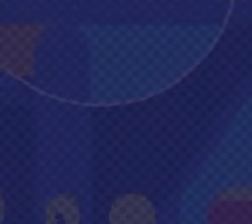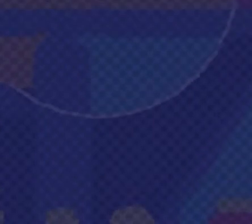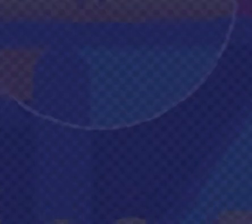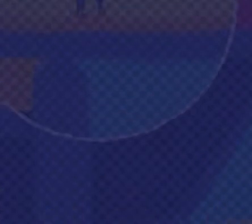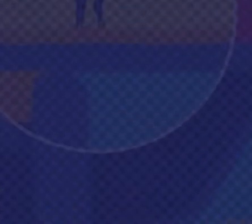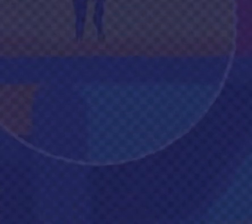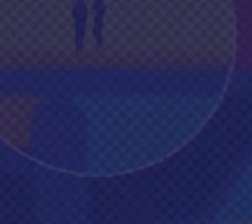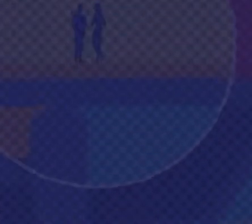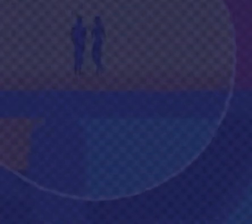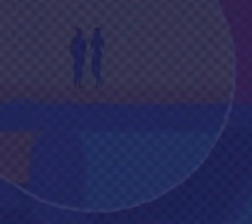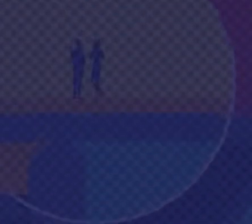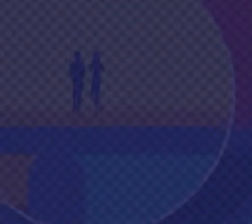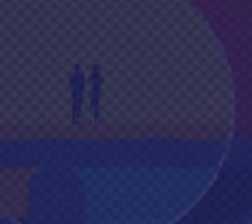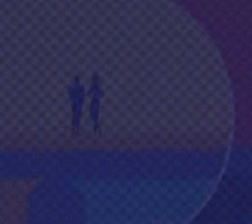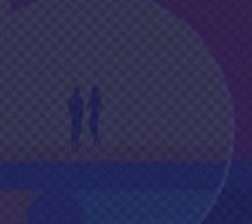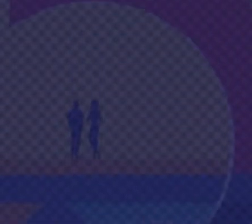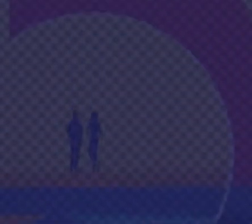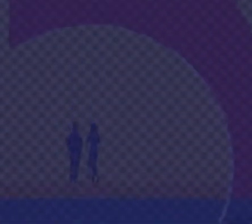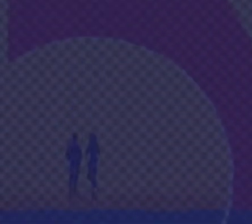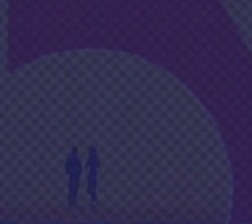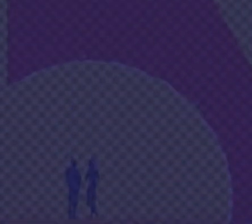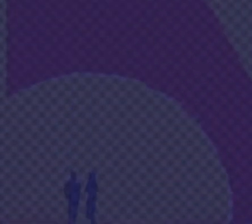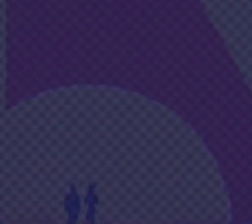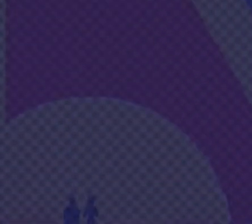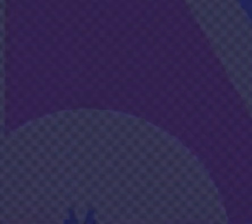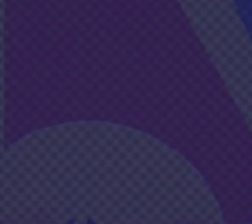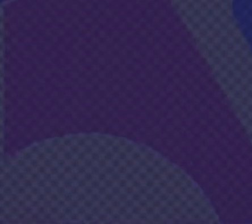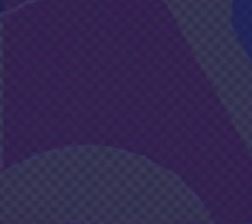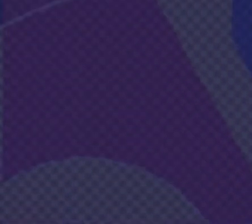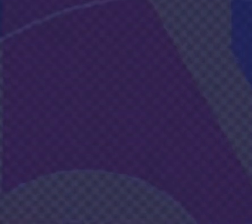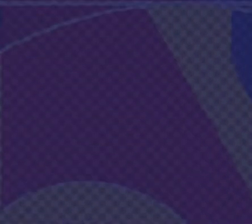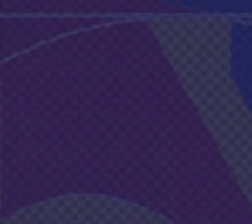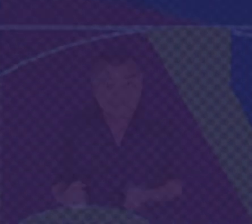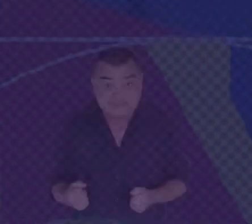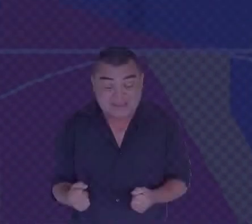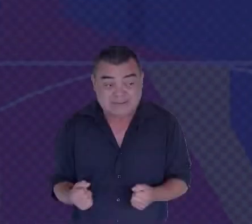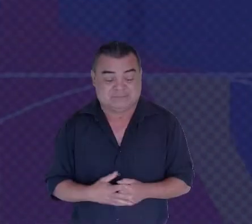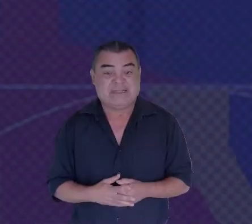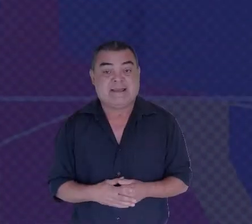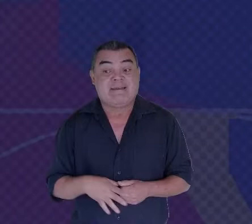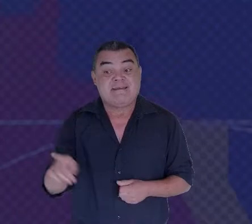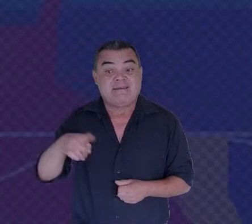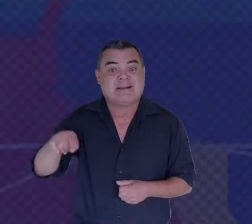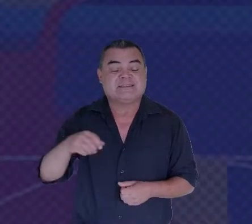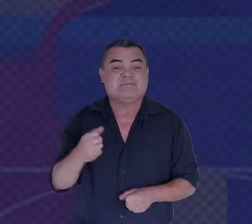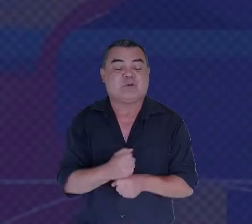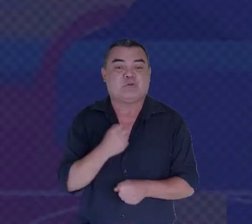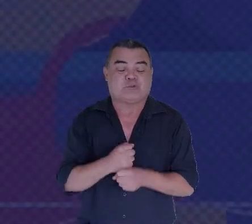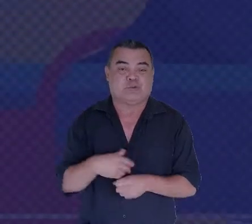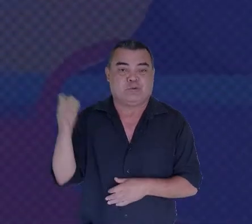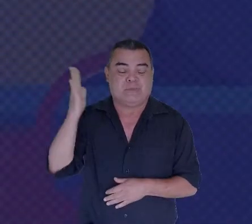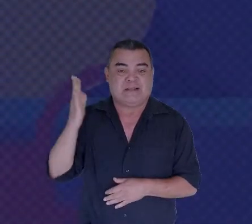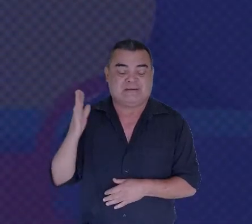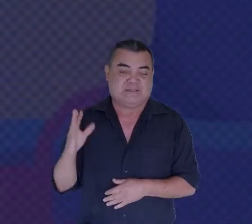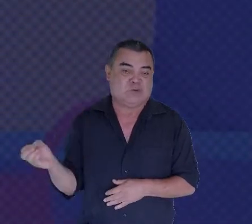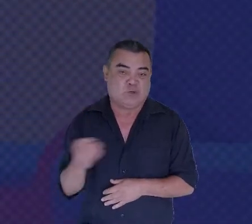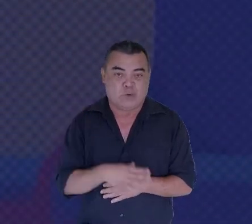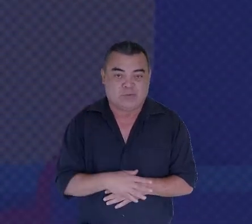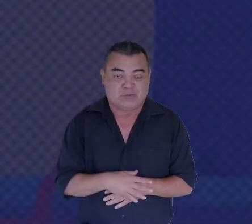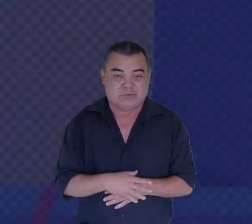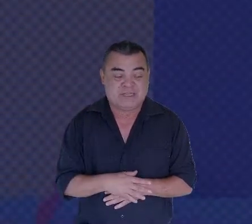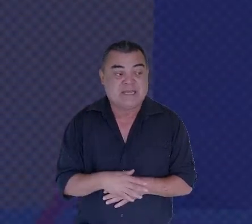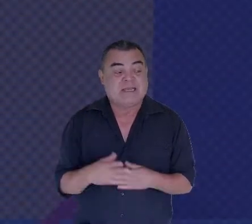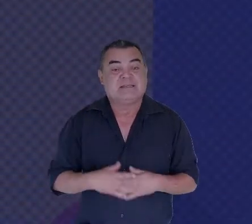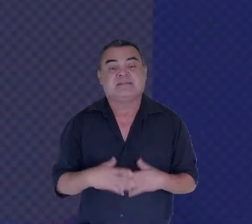recipiente de ajuda mais como potências né potências eles que vão construir no Brasil e eles que vão